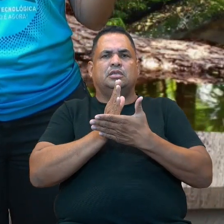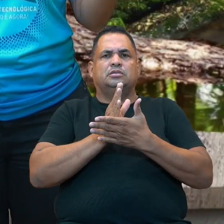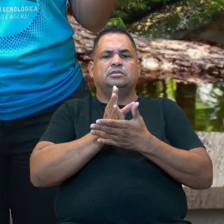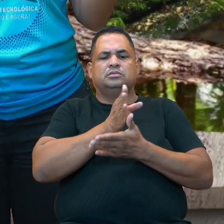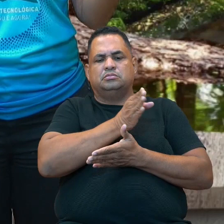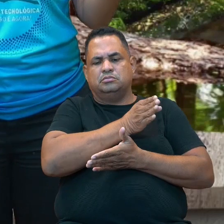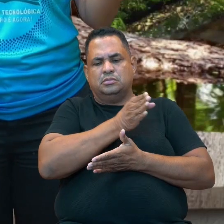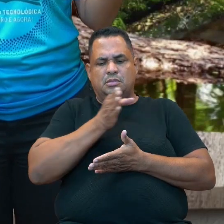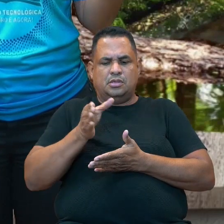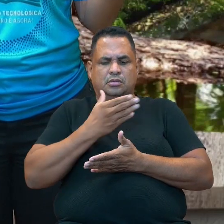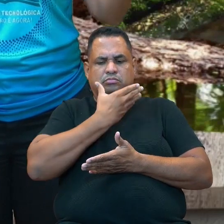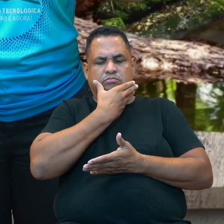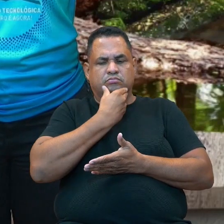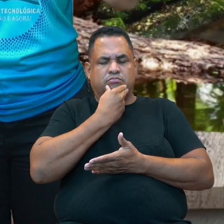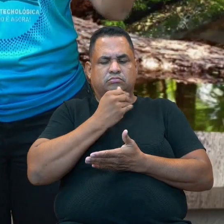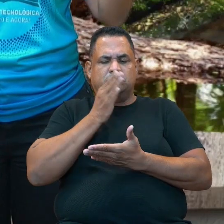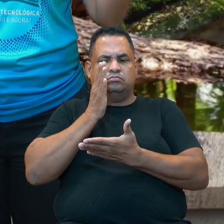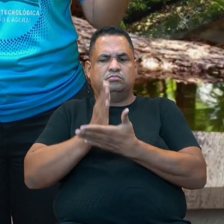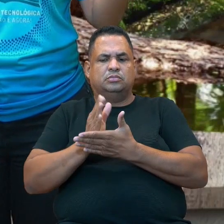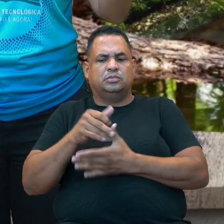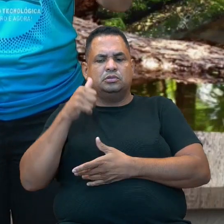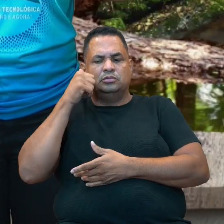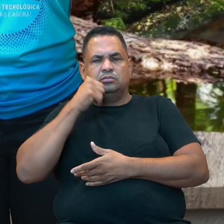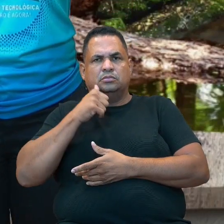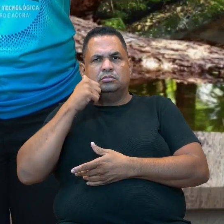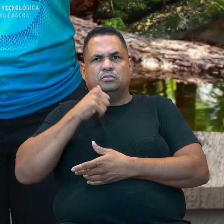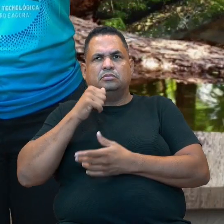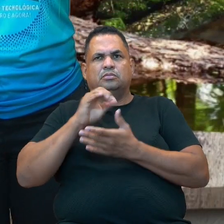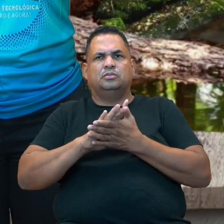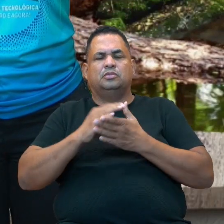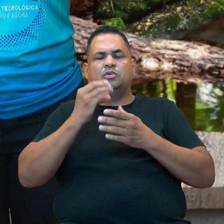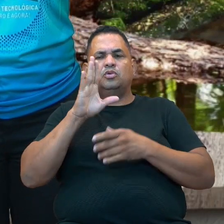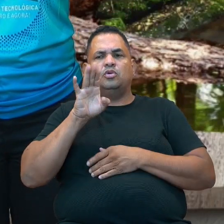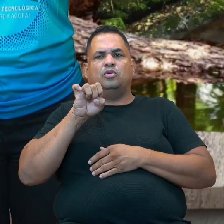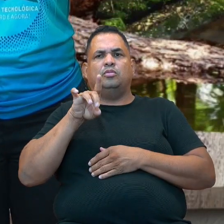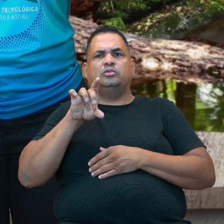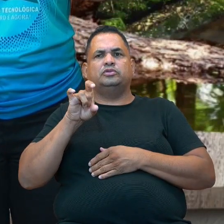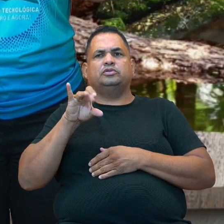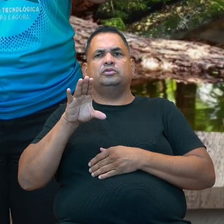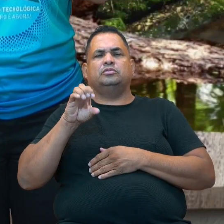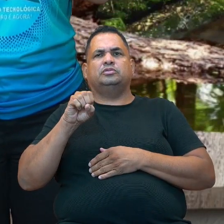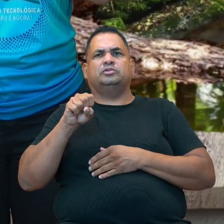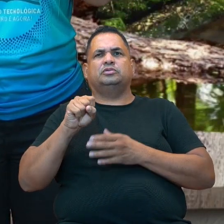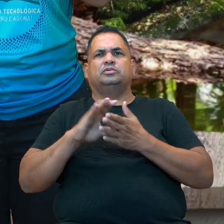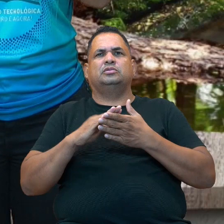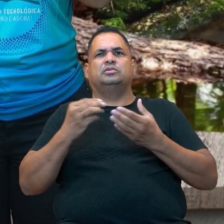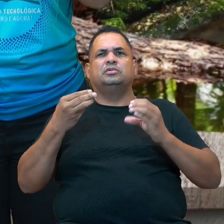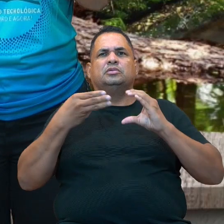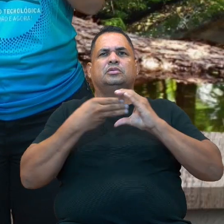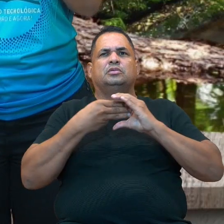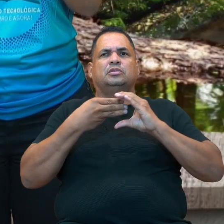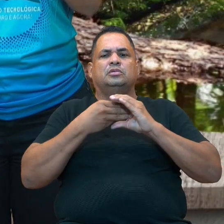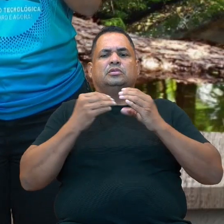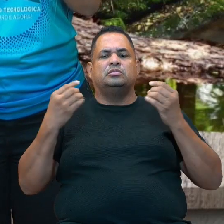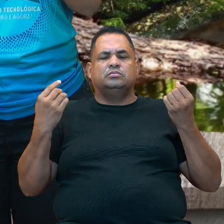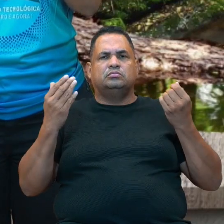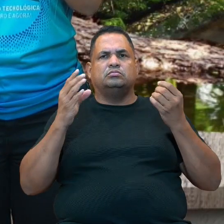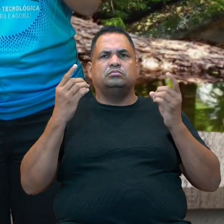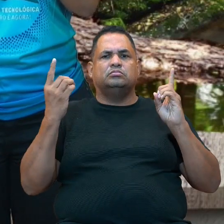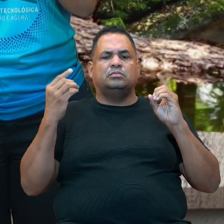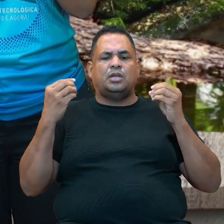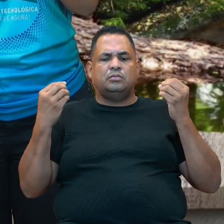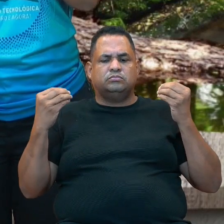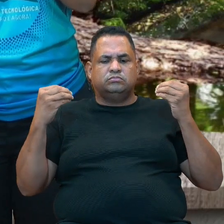aqui. Espécie humana, 46, então 23, 23, para que quando se fundam, se encontrem,